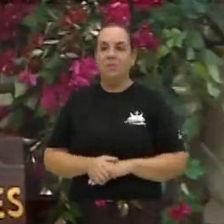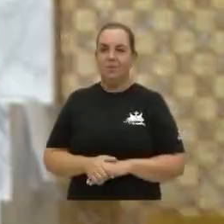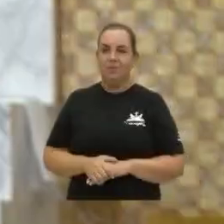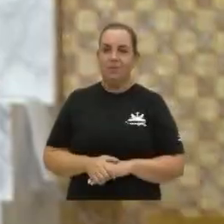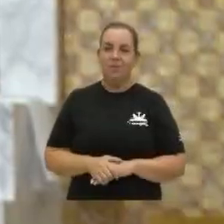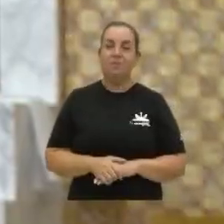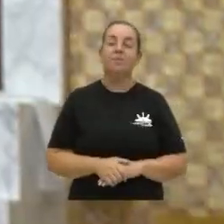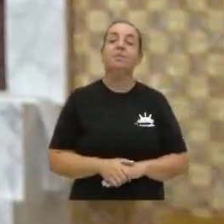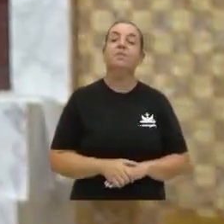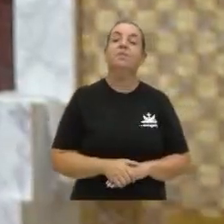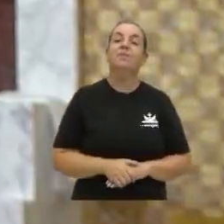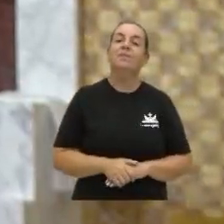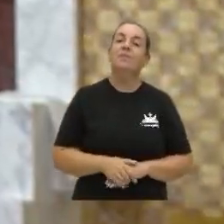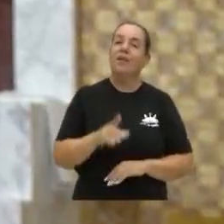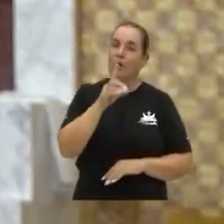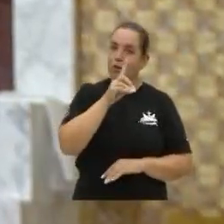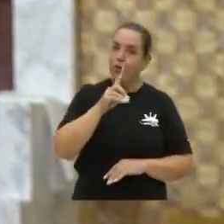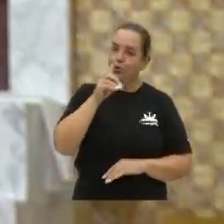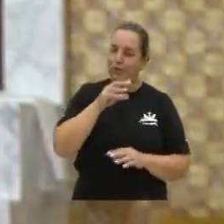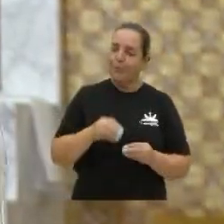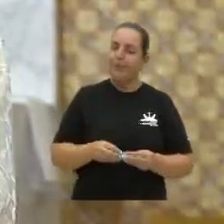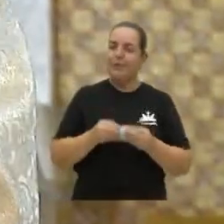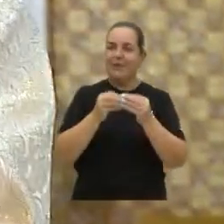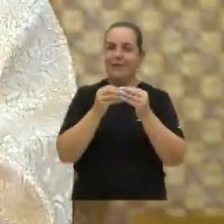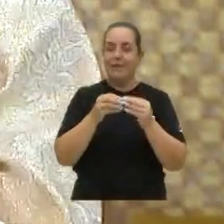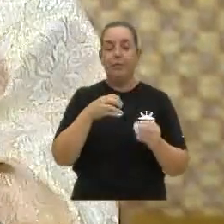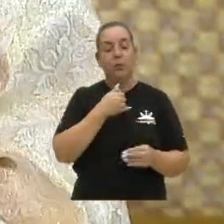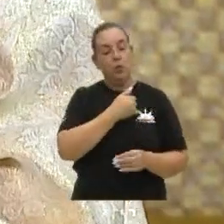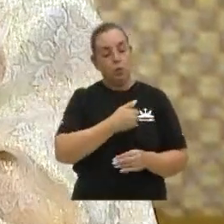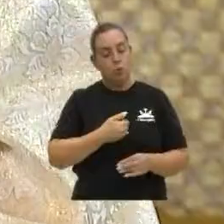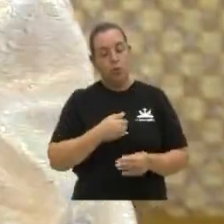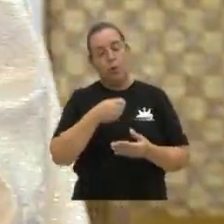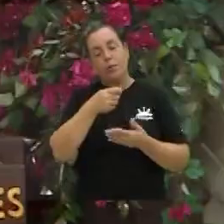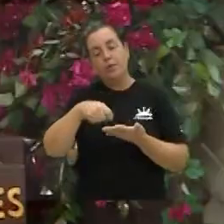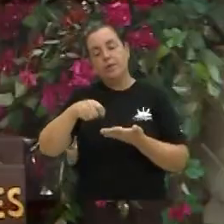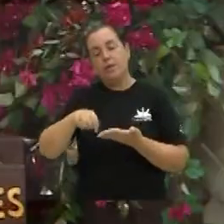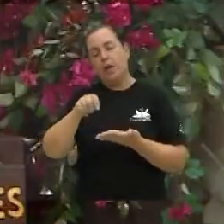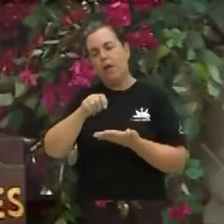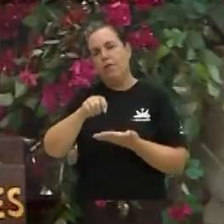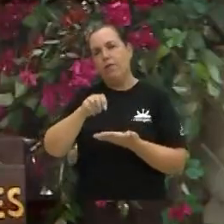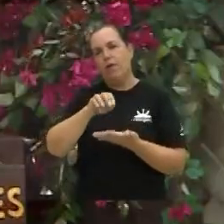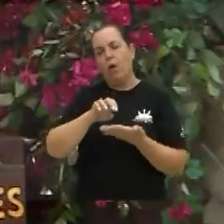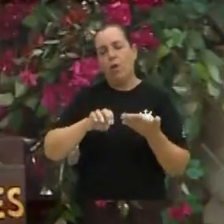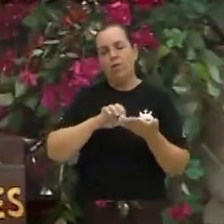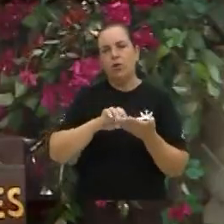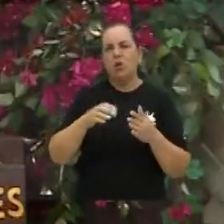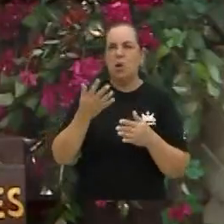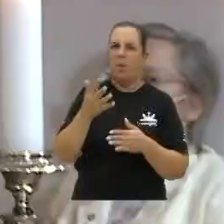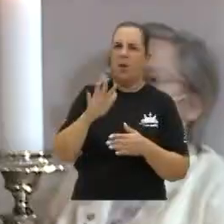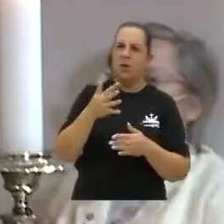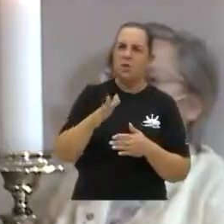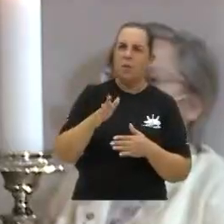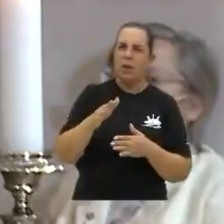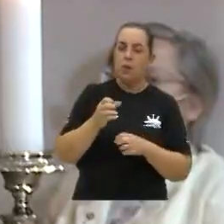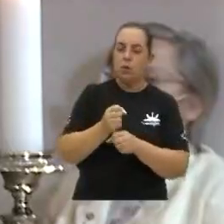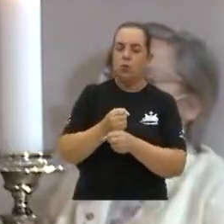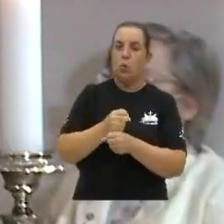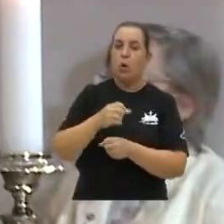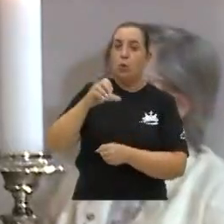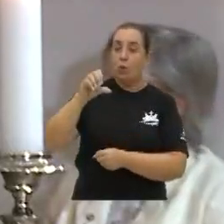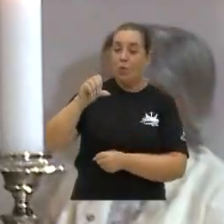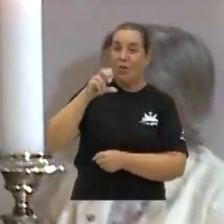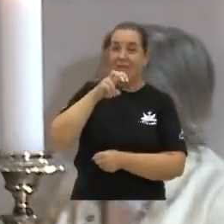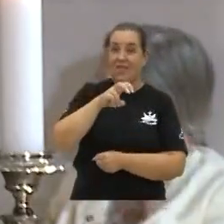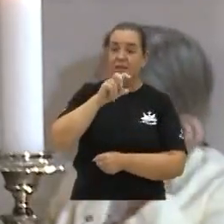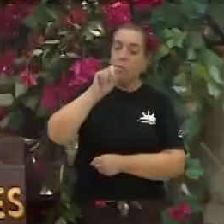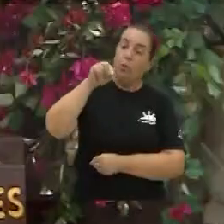dia de missa. E João, que escreve o seu Evangelho lá pelo ano 95, depois da morte de